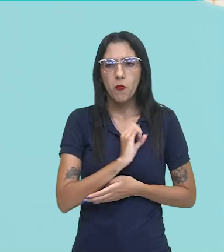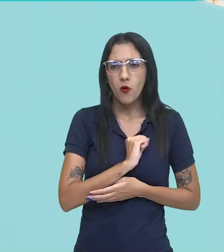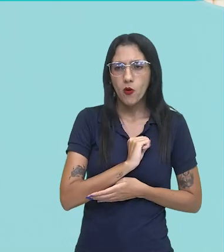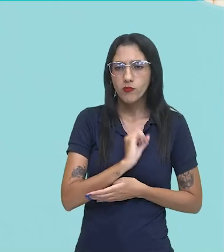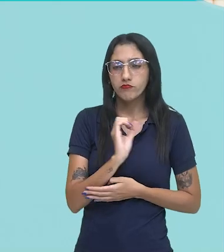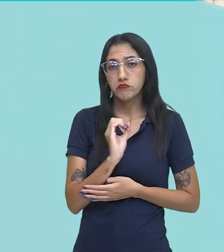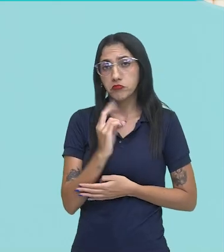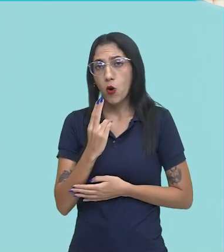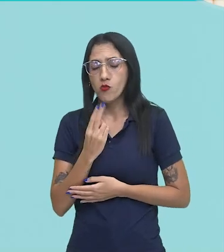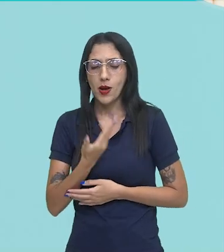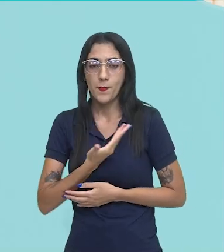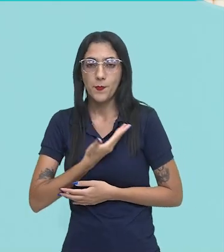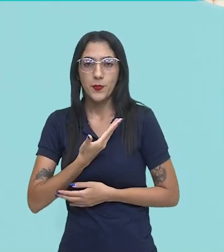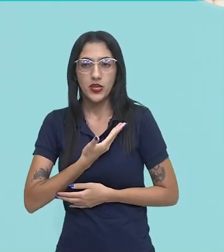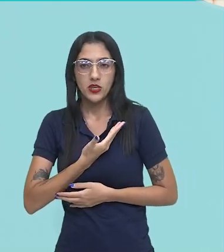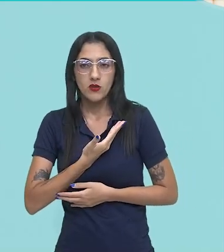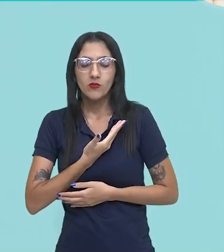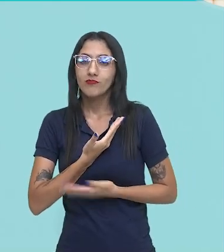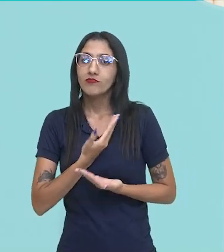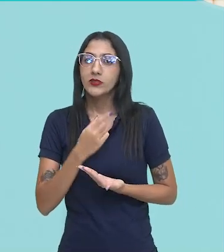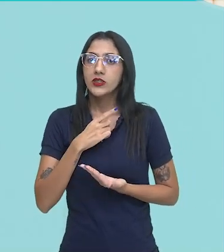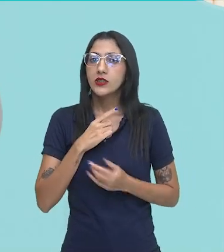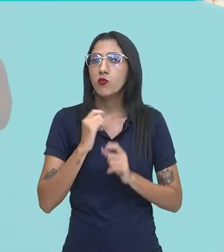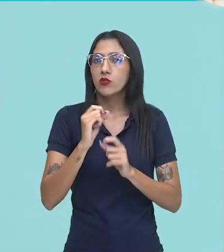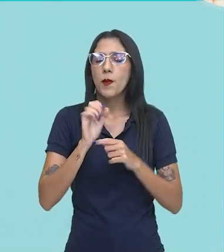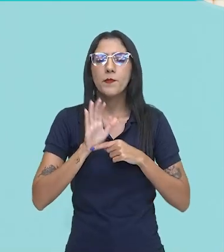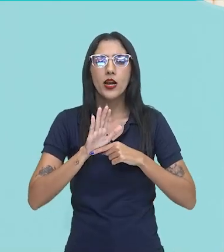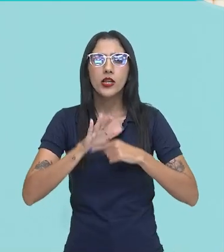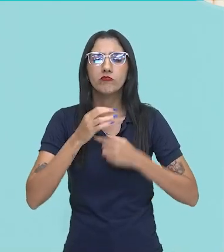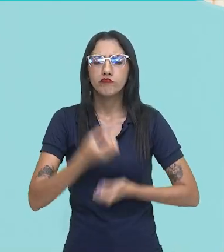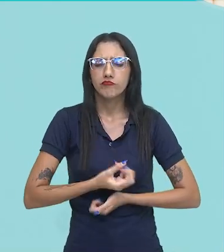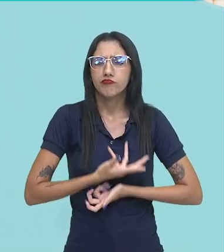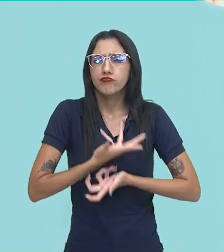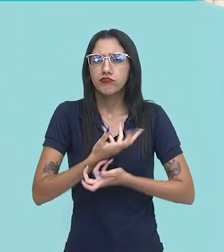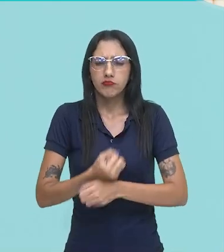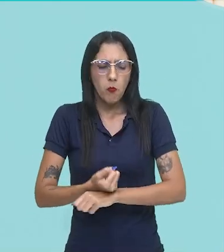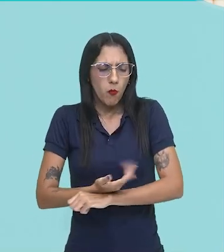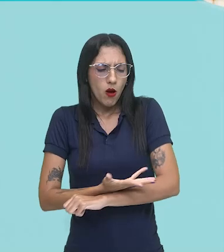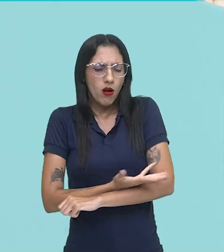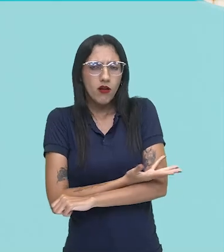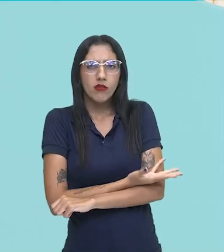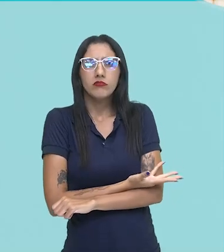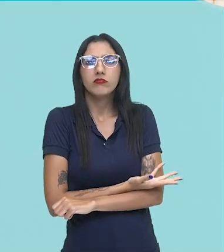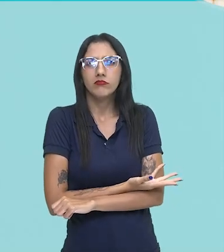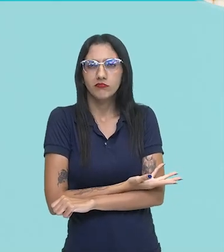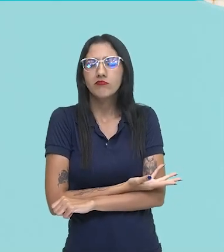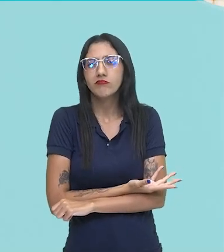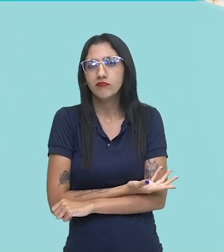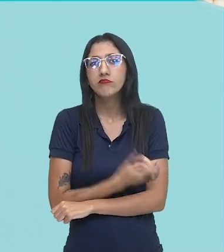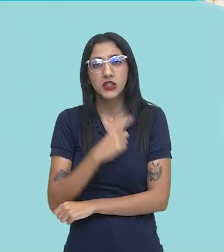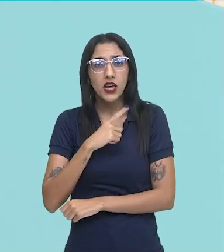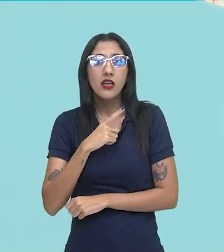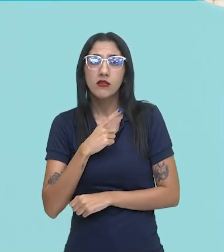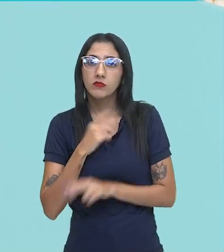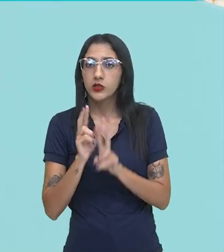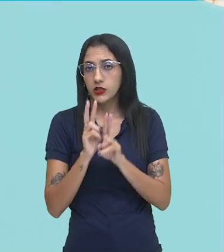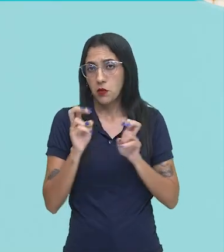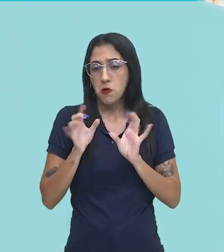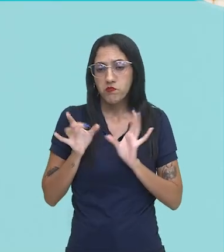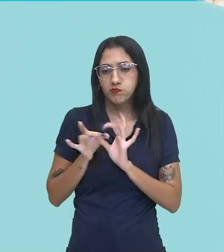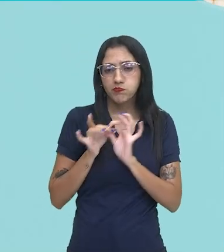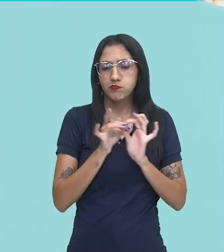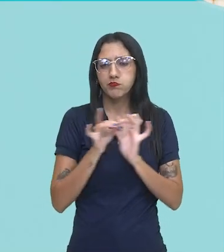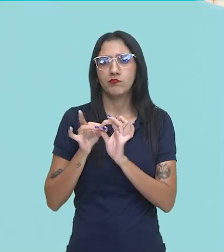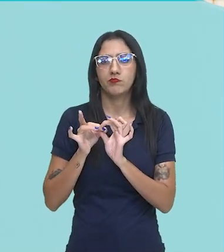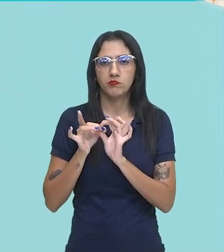de amigos, né, passava sentimentos, emoções, a subjetividade estava em pauta, tá? Por